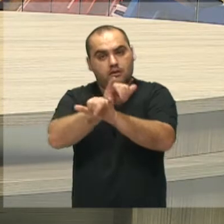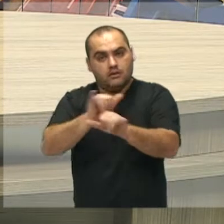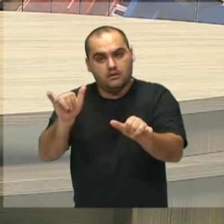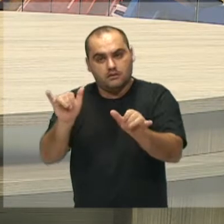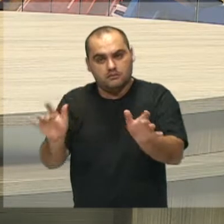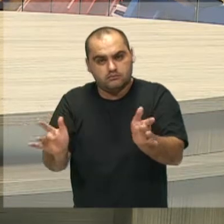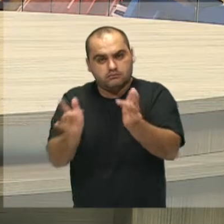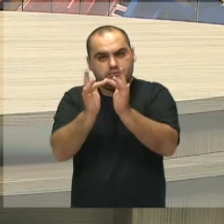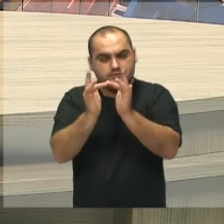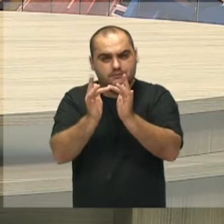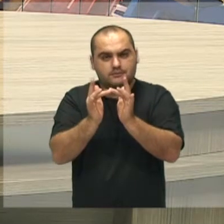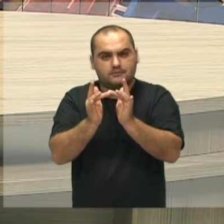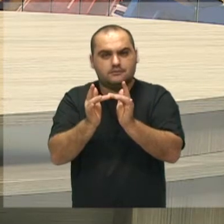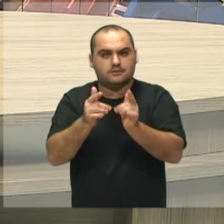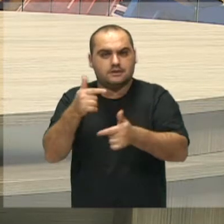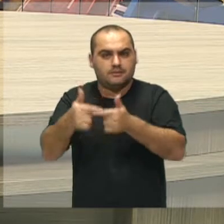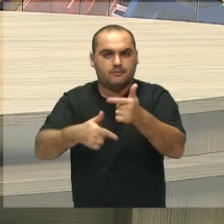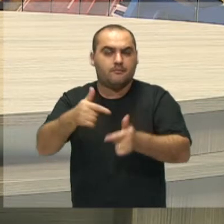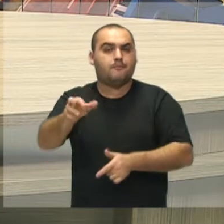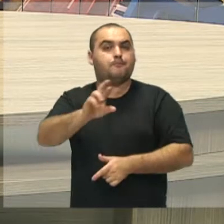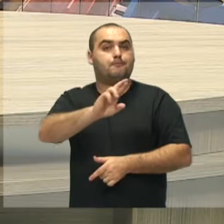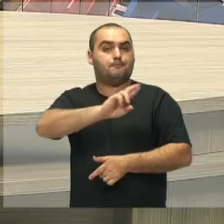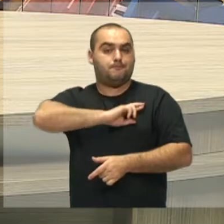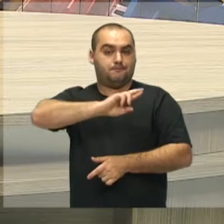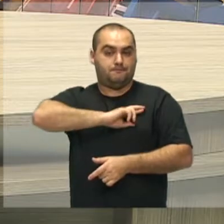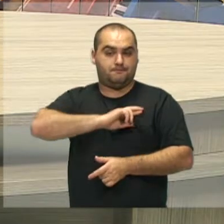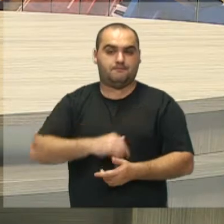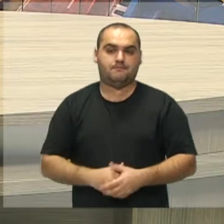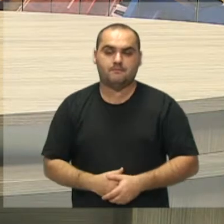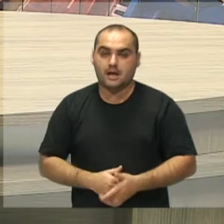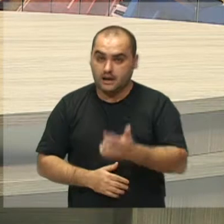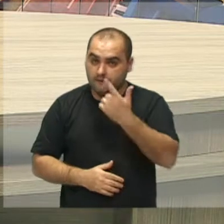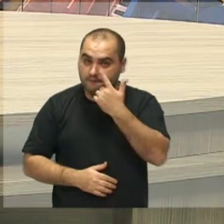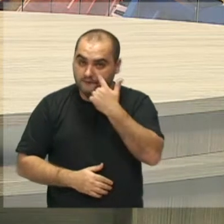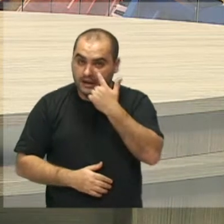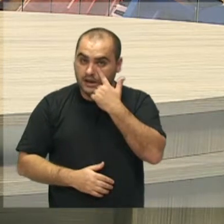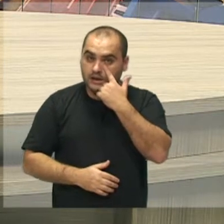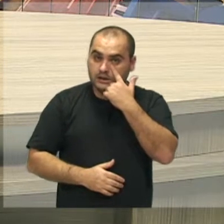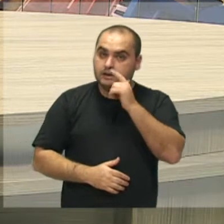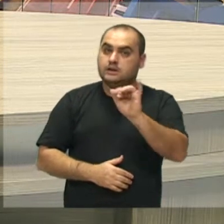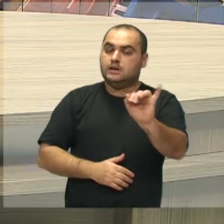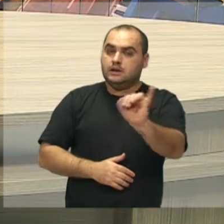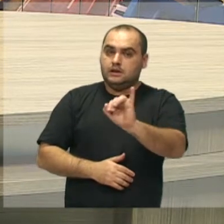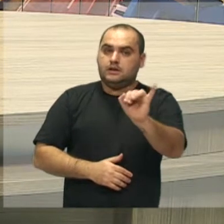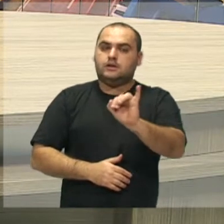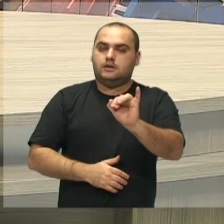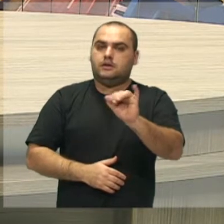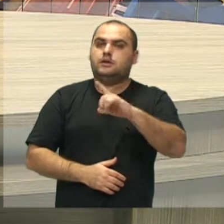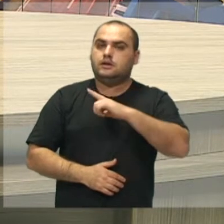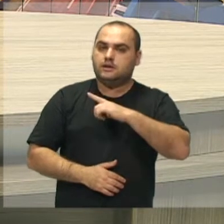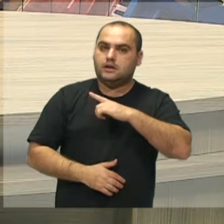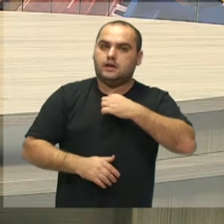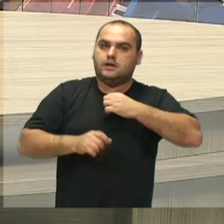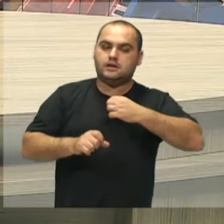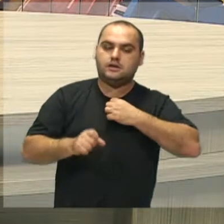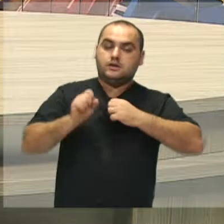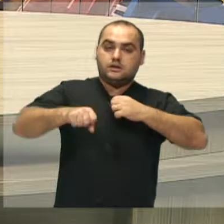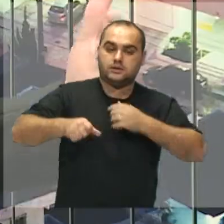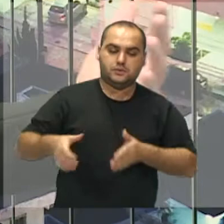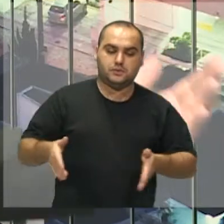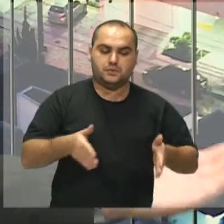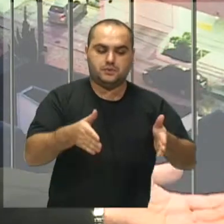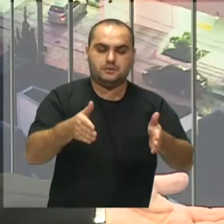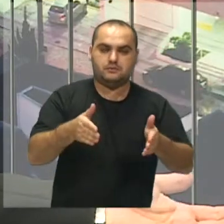a pautas e demandas religiosas, né? A gente vê Itajaí se configura para essa tendência,